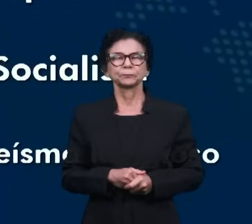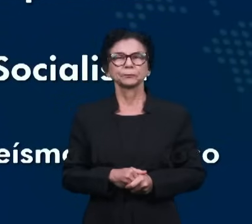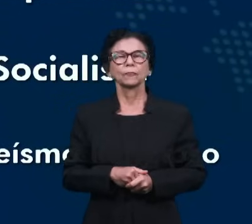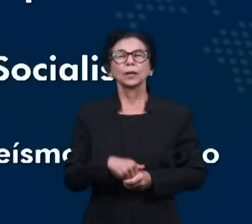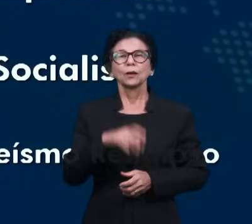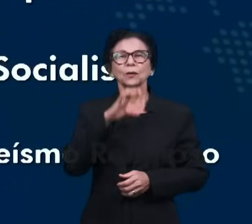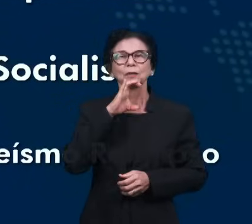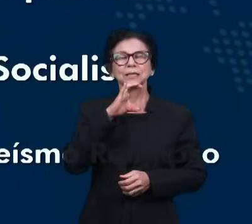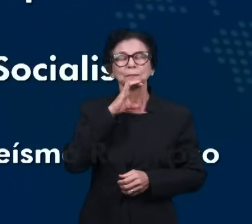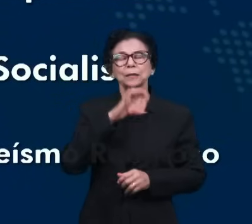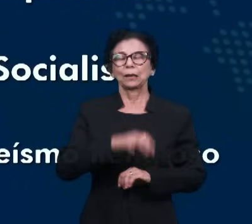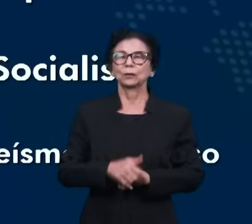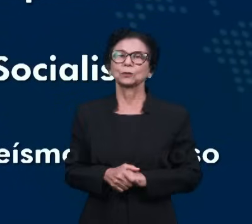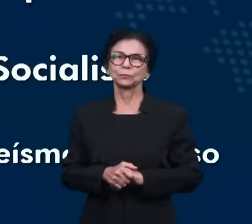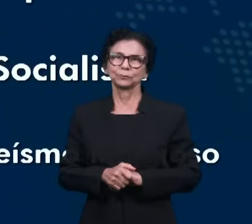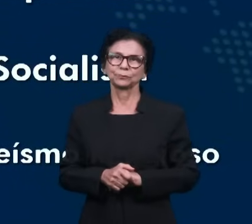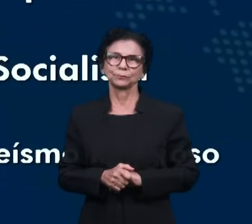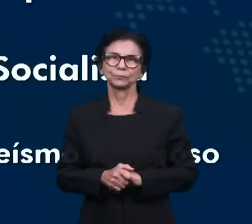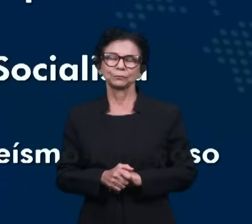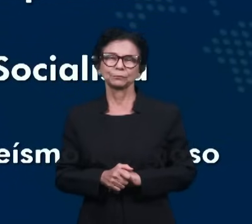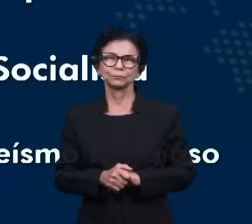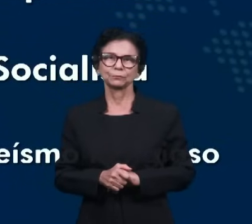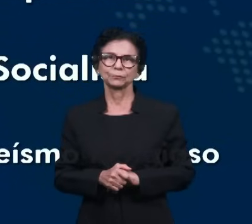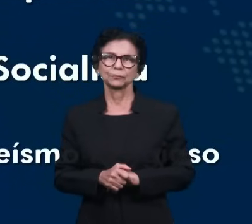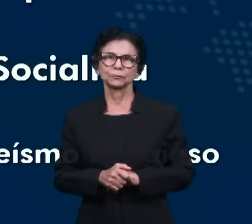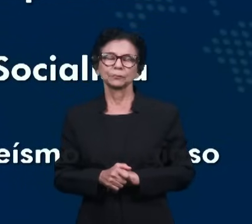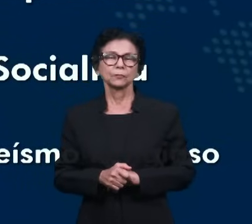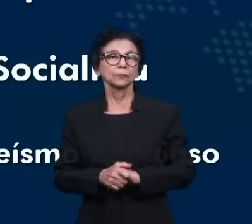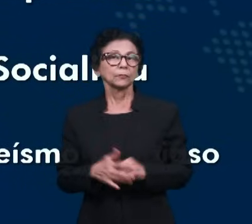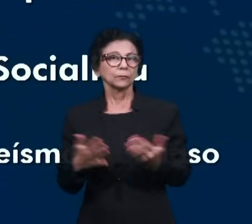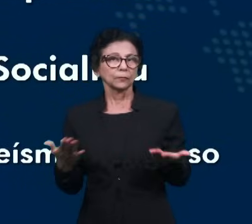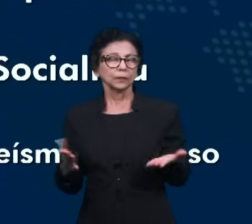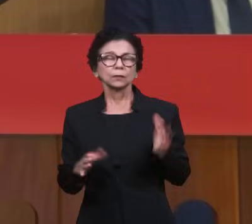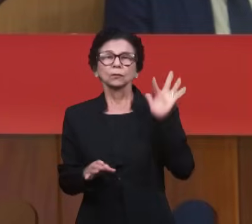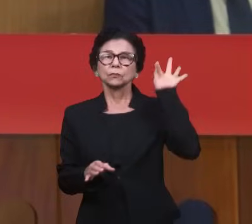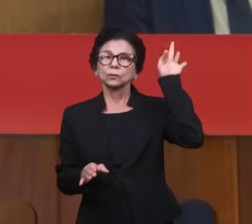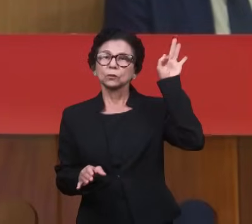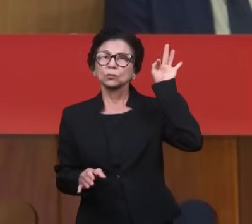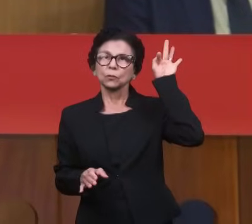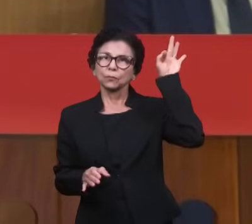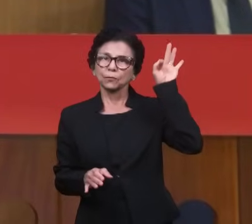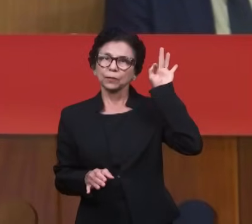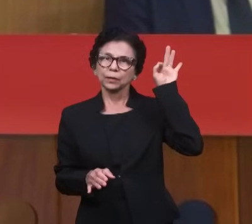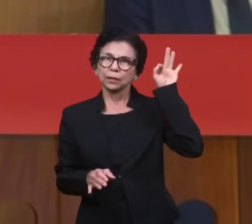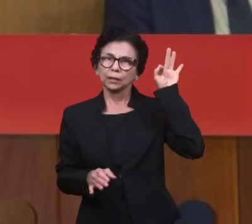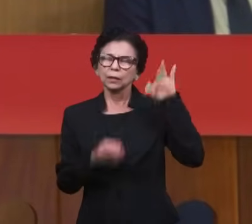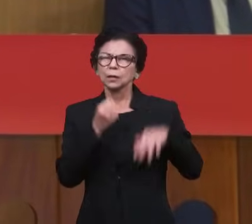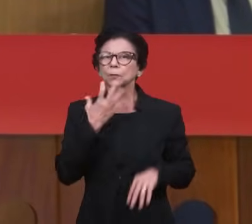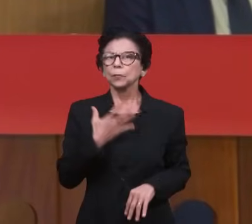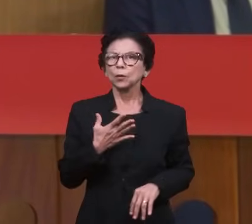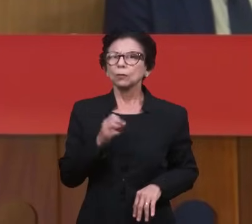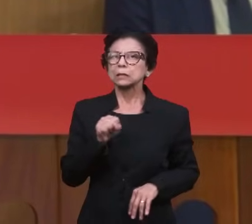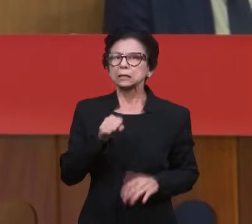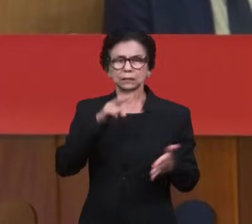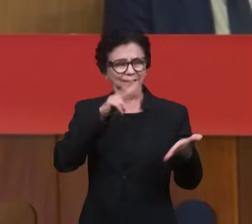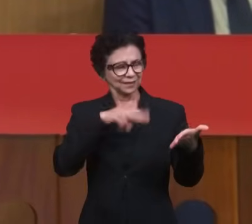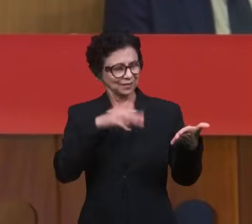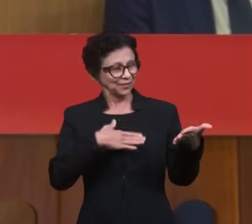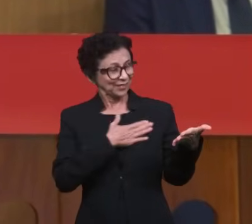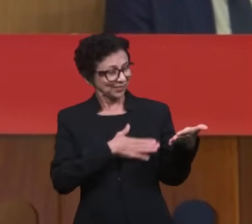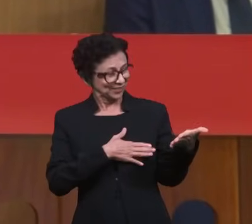E Deus não fez nada escondido. Então, filosofia é bom? Você leu, gostou?